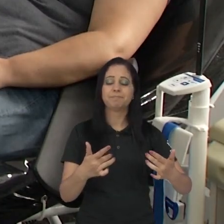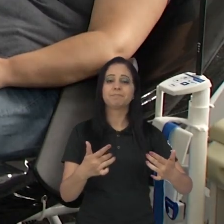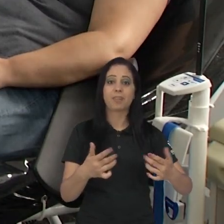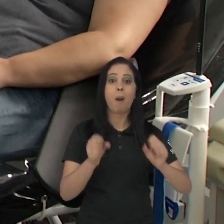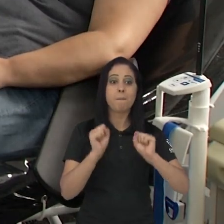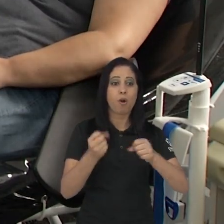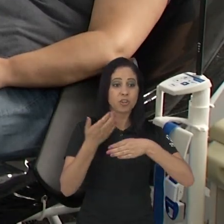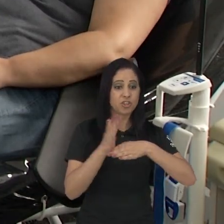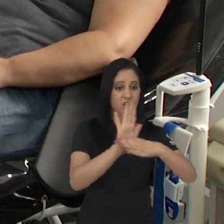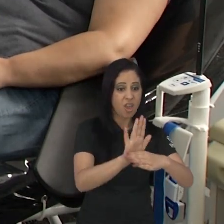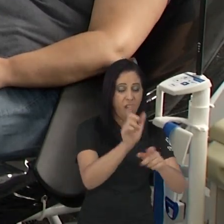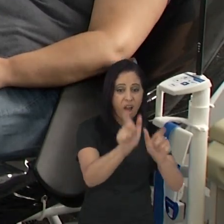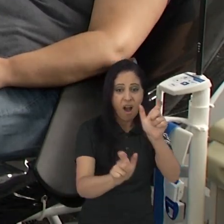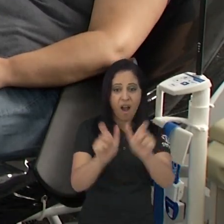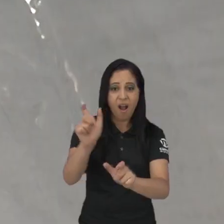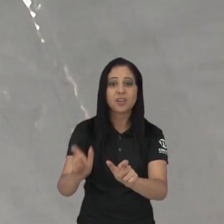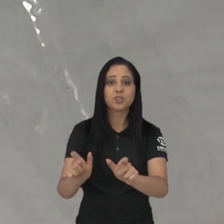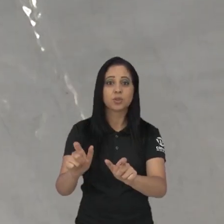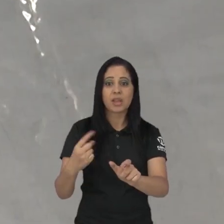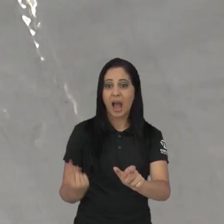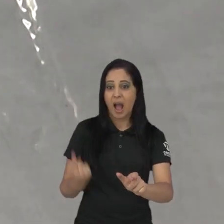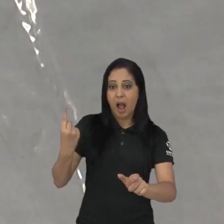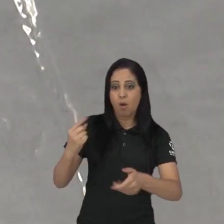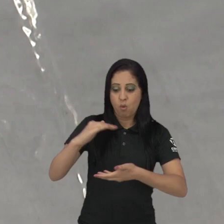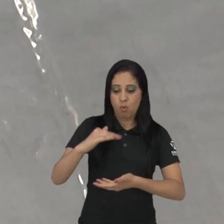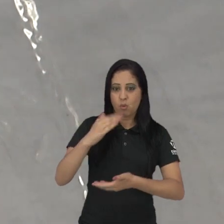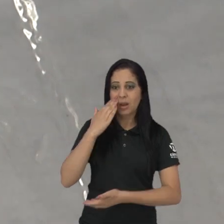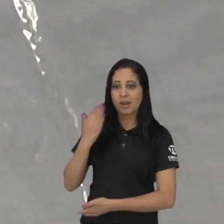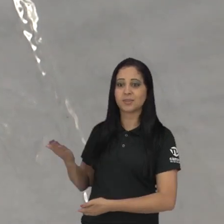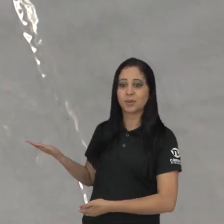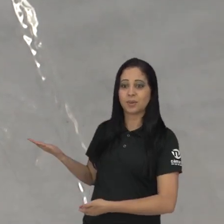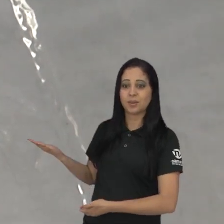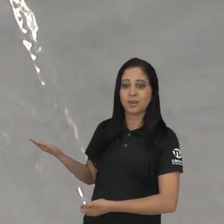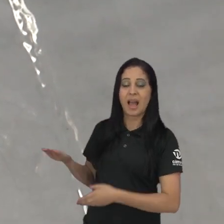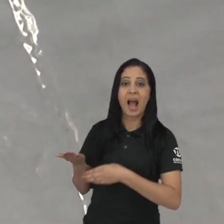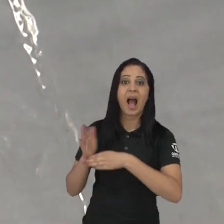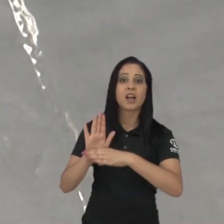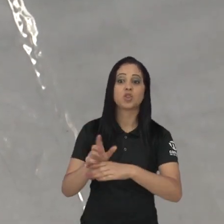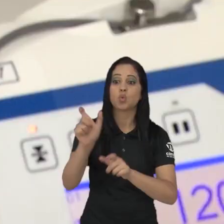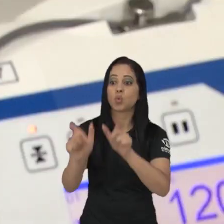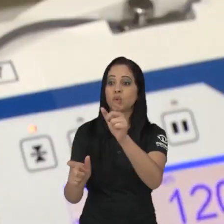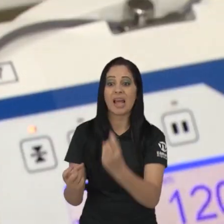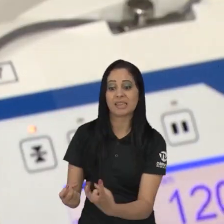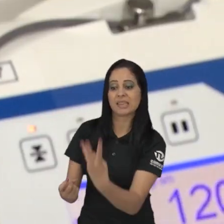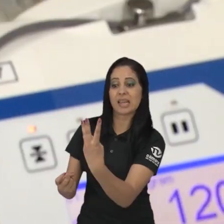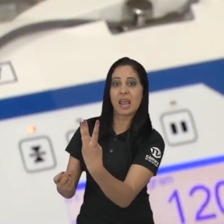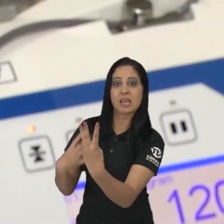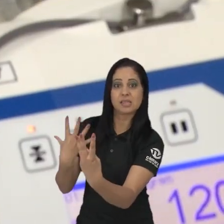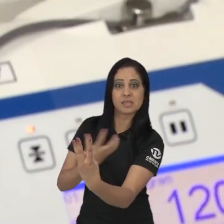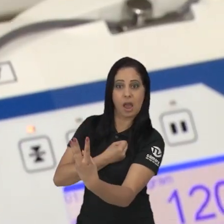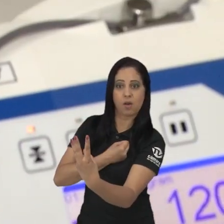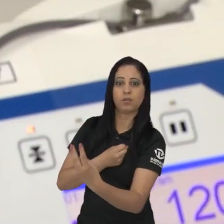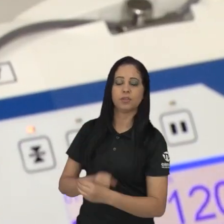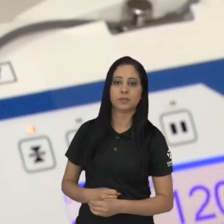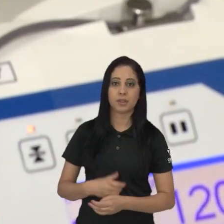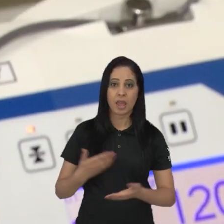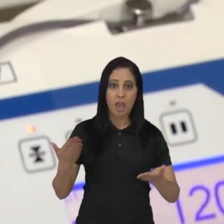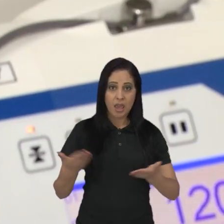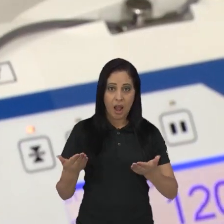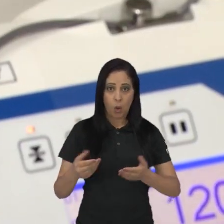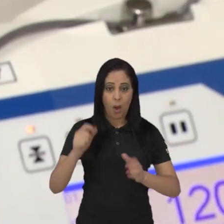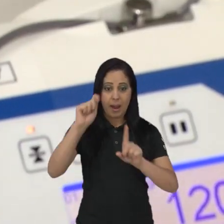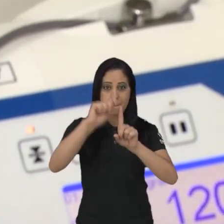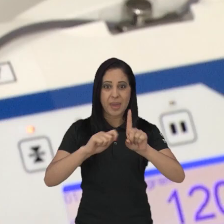que pode ajudar muitas pessoas. Uma bolsa pode salvar até 3 vidas. E este é um mês especial, já